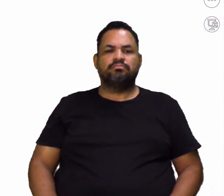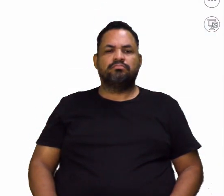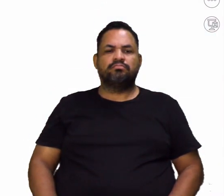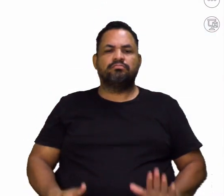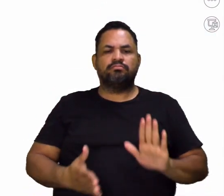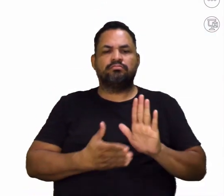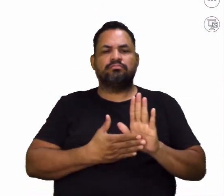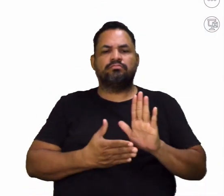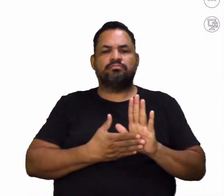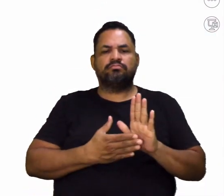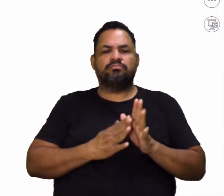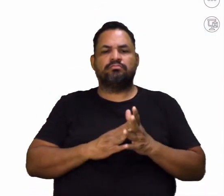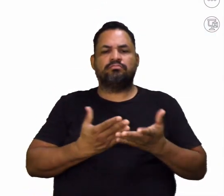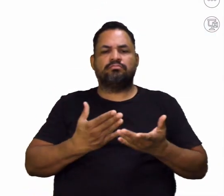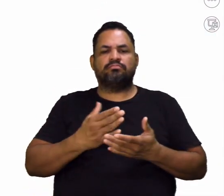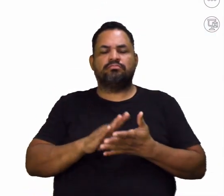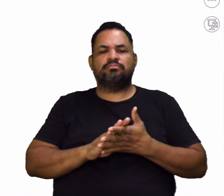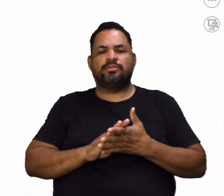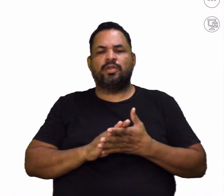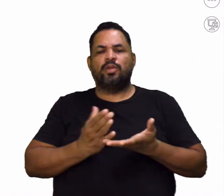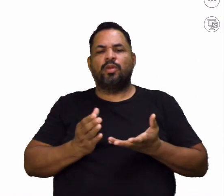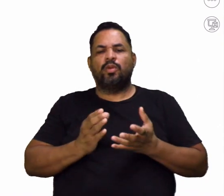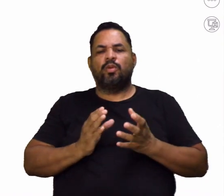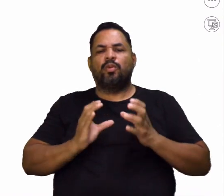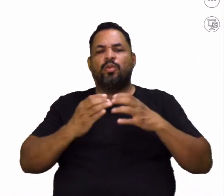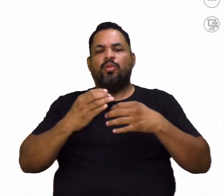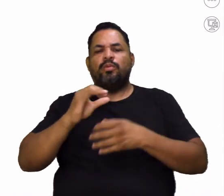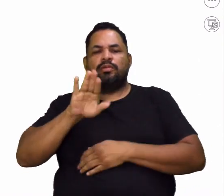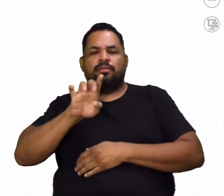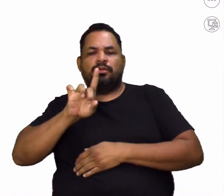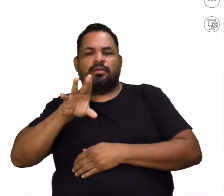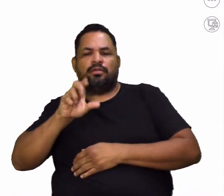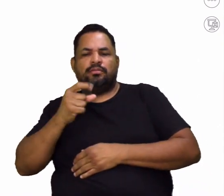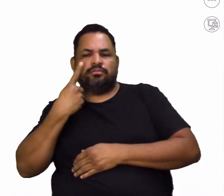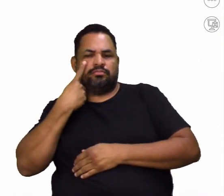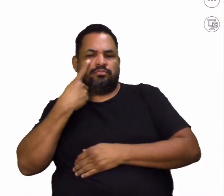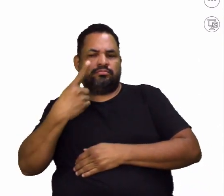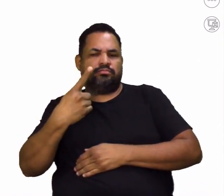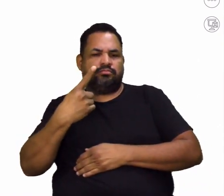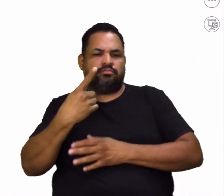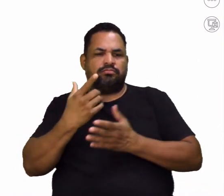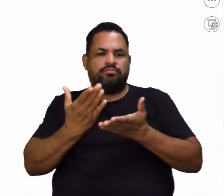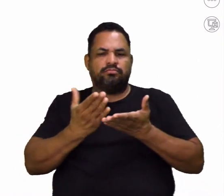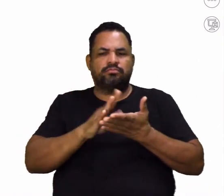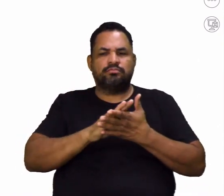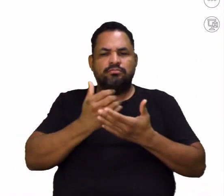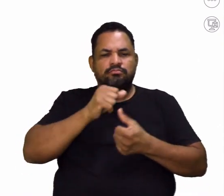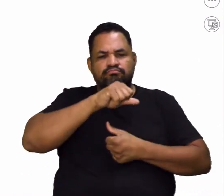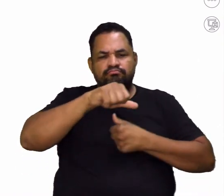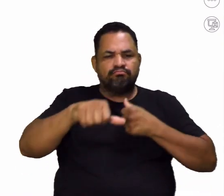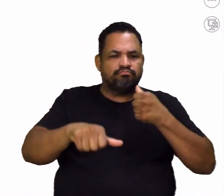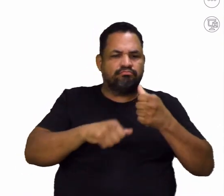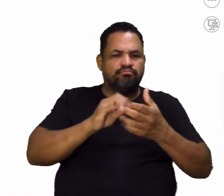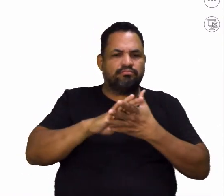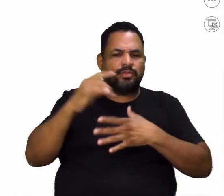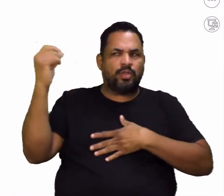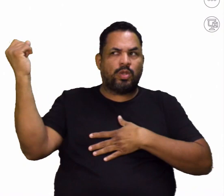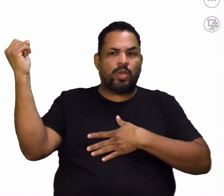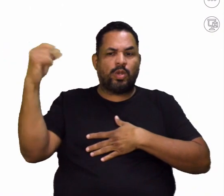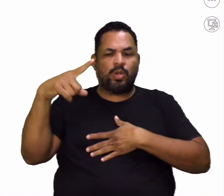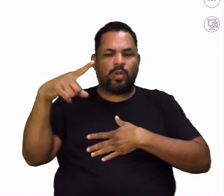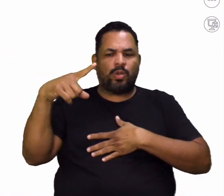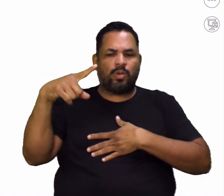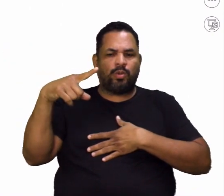propunha os impressionistas a observação e a ficção das alterações que a luz